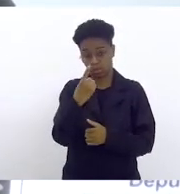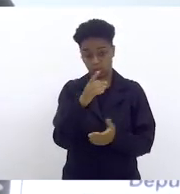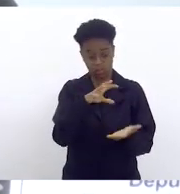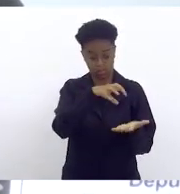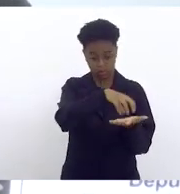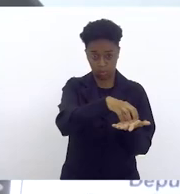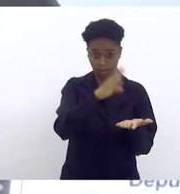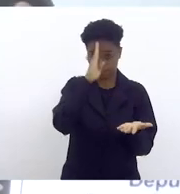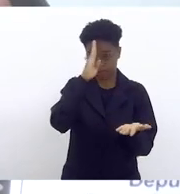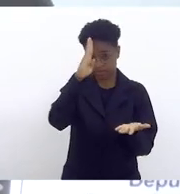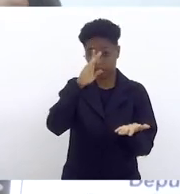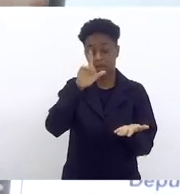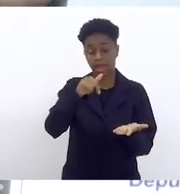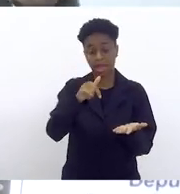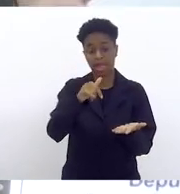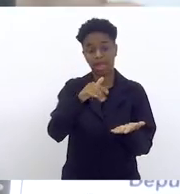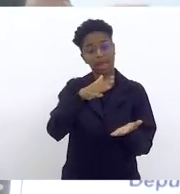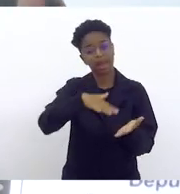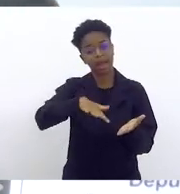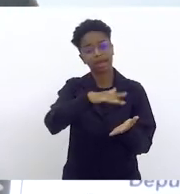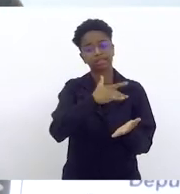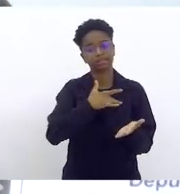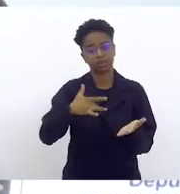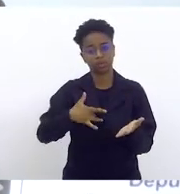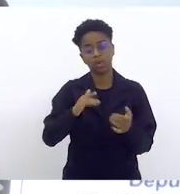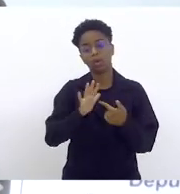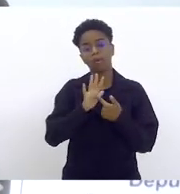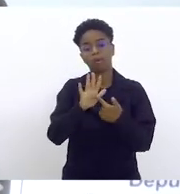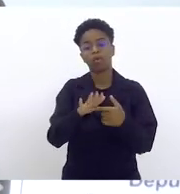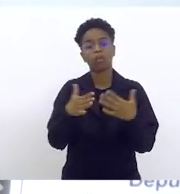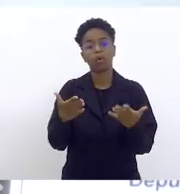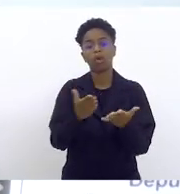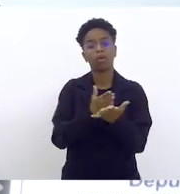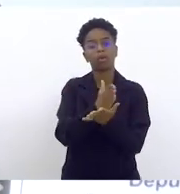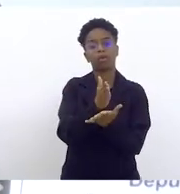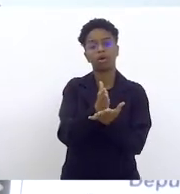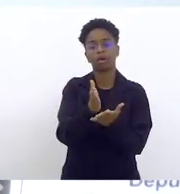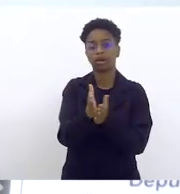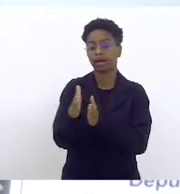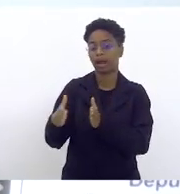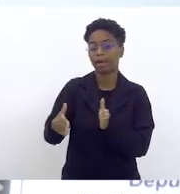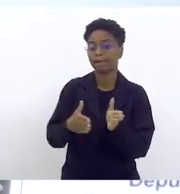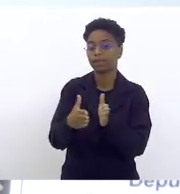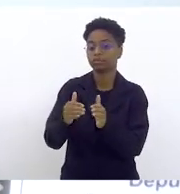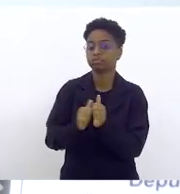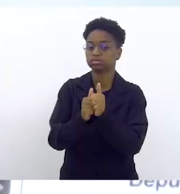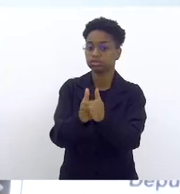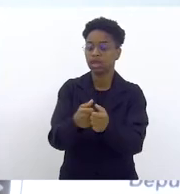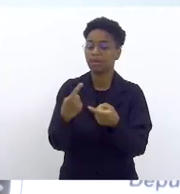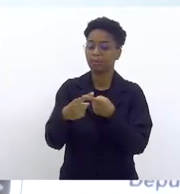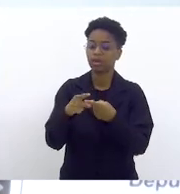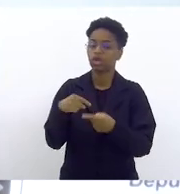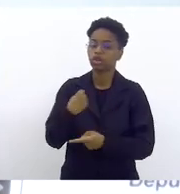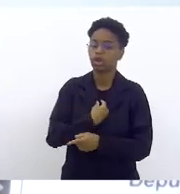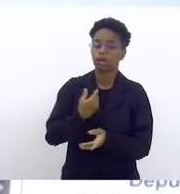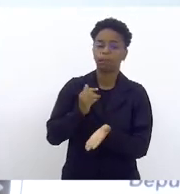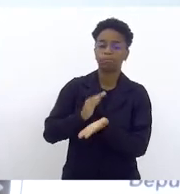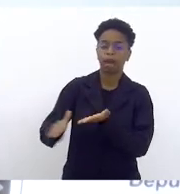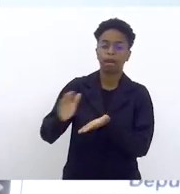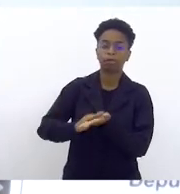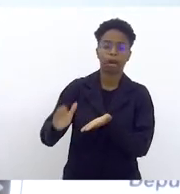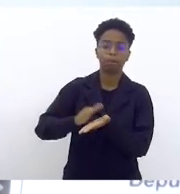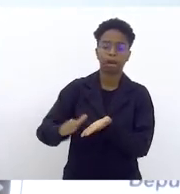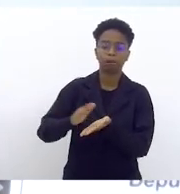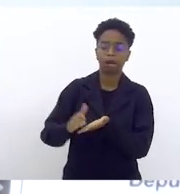industrial da Saúde começa a apontar os caminhos e por que apontar os caminhos te gasta 24 bilhões de